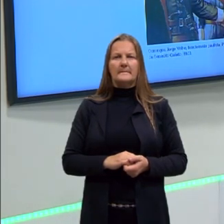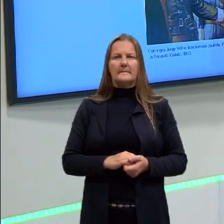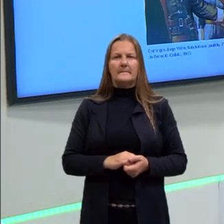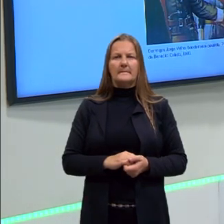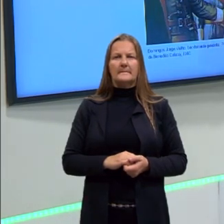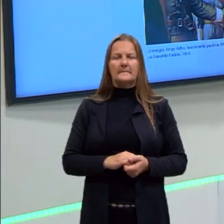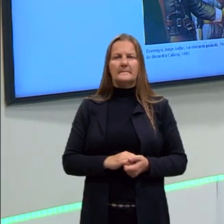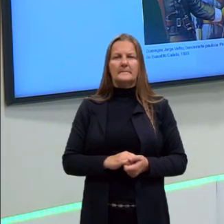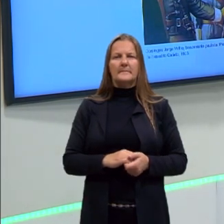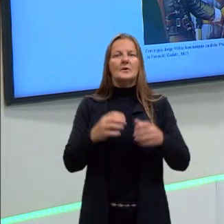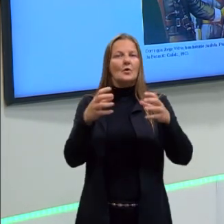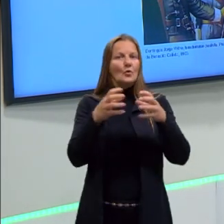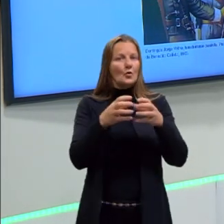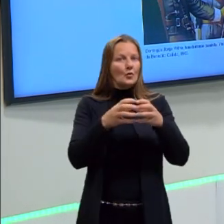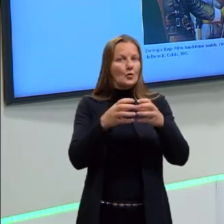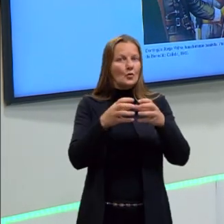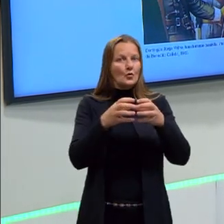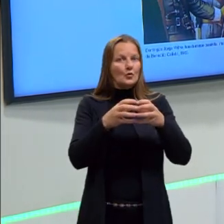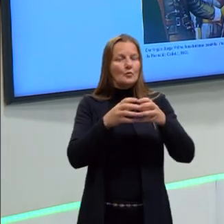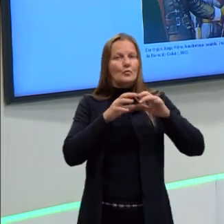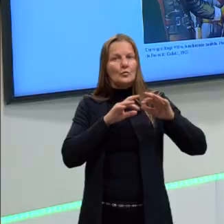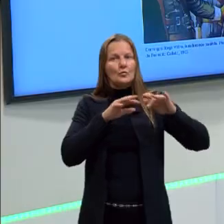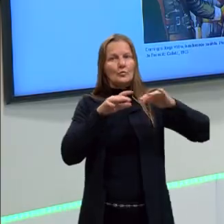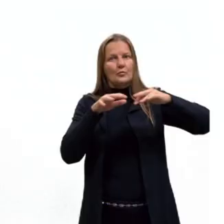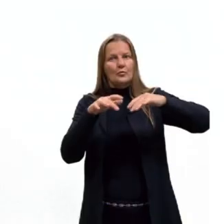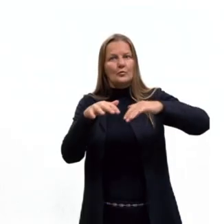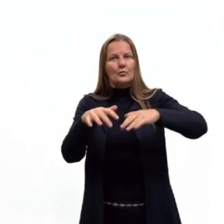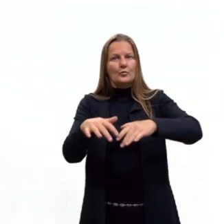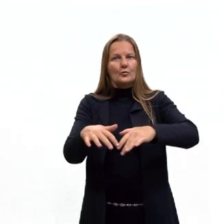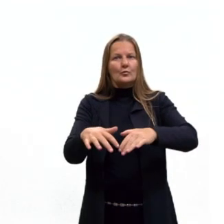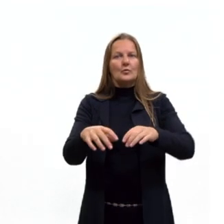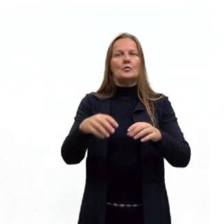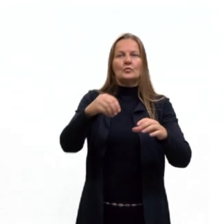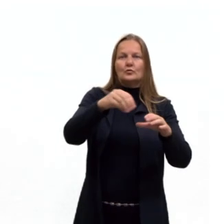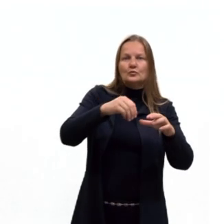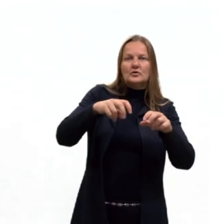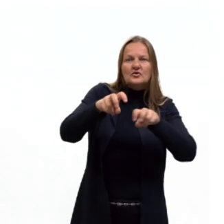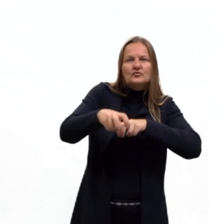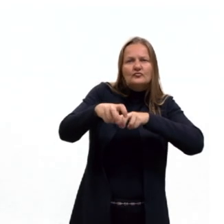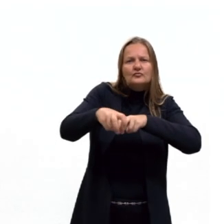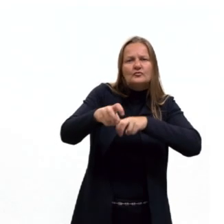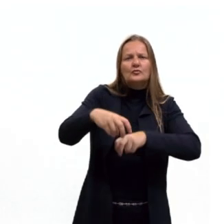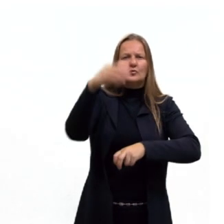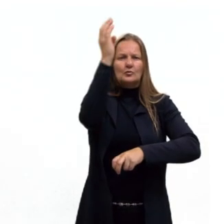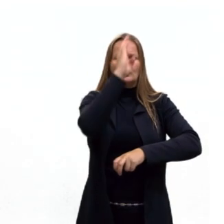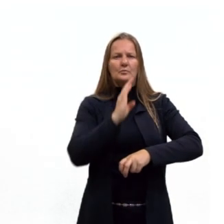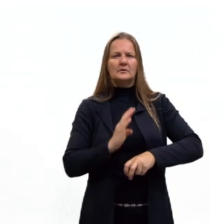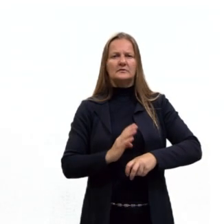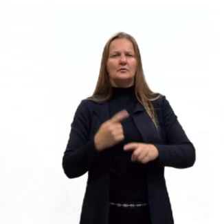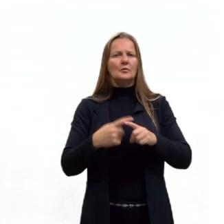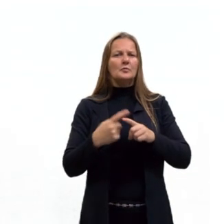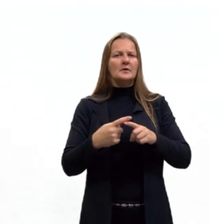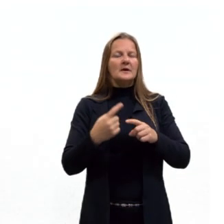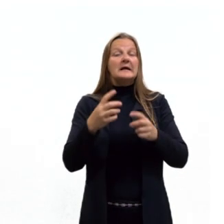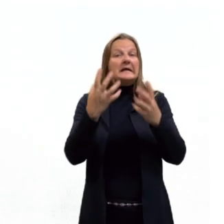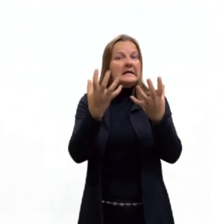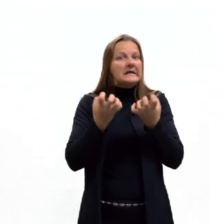esses caras esses Bandeirantes né eles acabam entrando né no no interior Aí do Brasil para